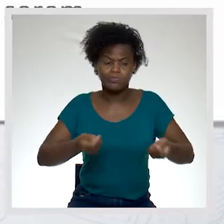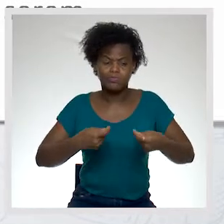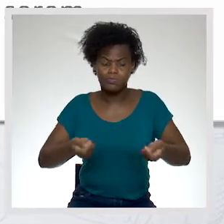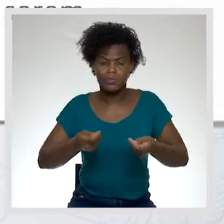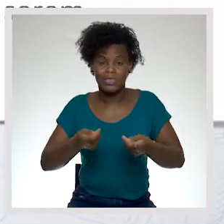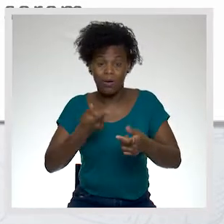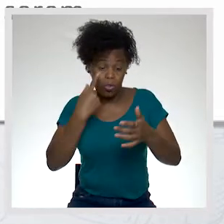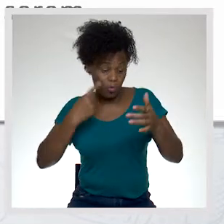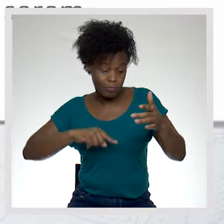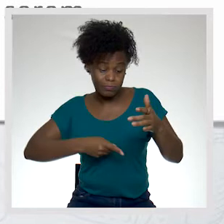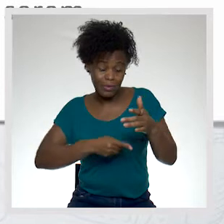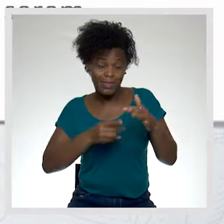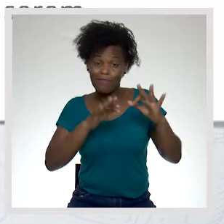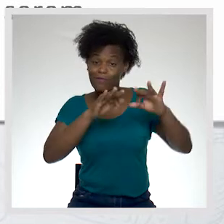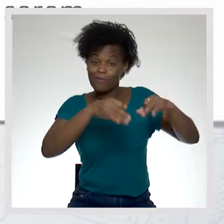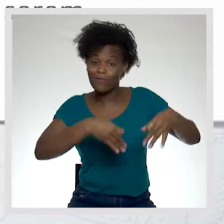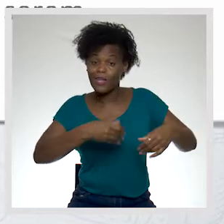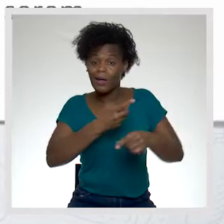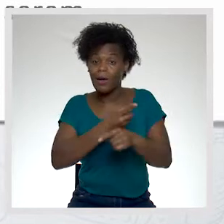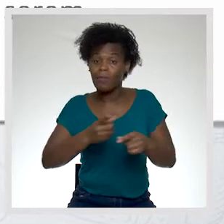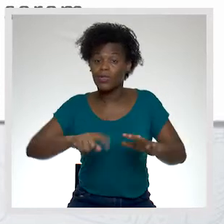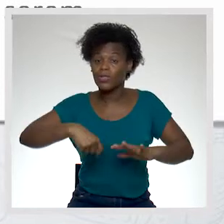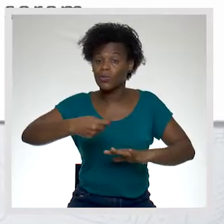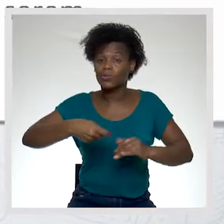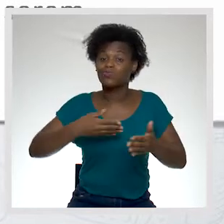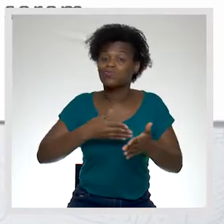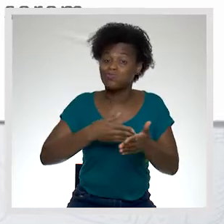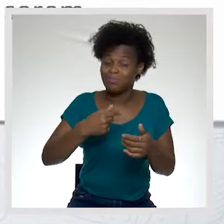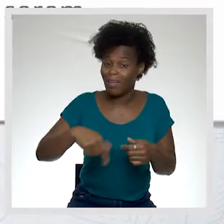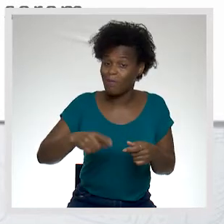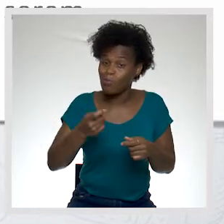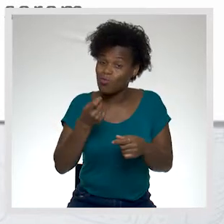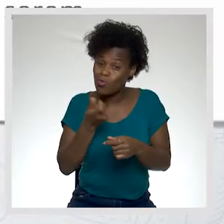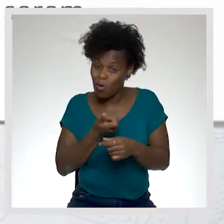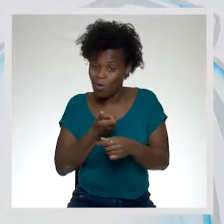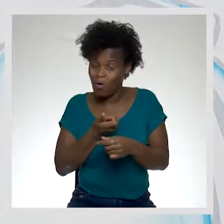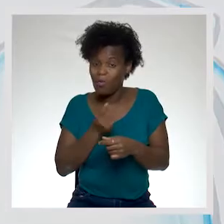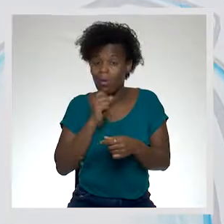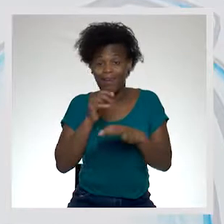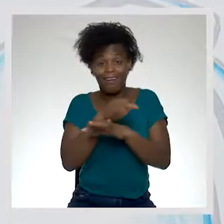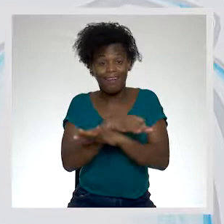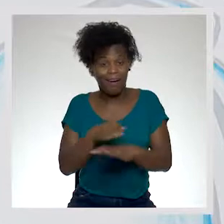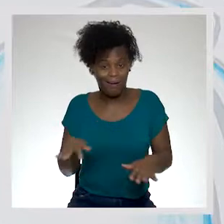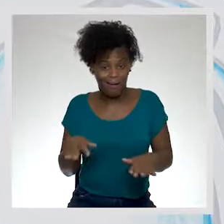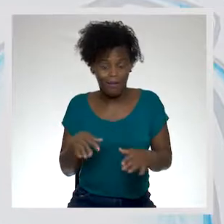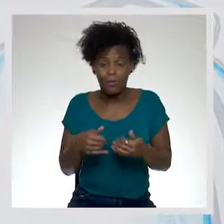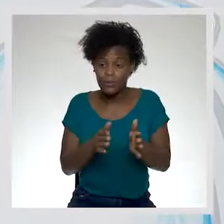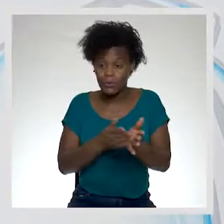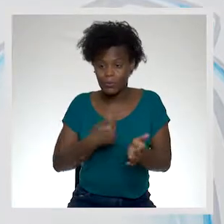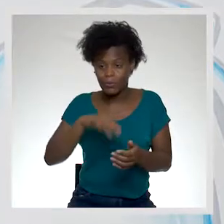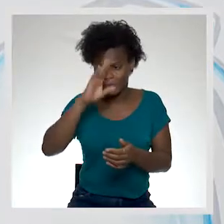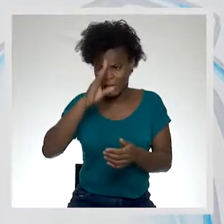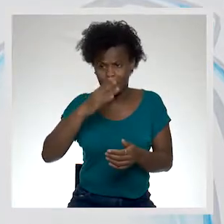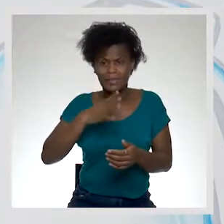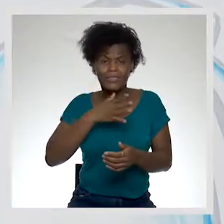reservas existentes por serem recursos limitados. Todos sabemos, acabei de dizer agora